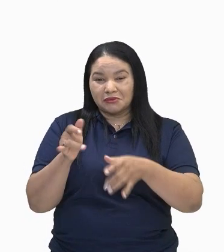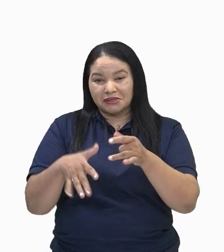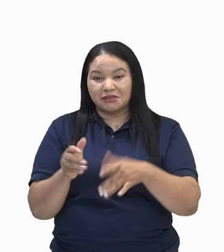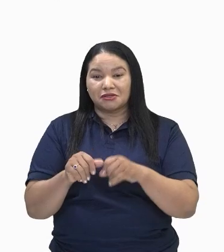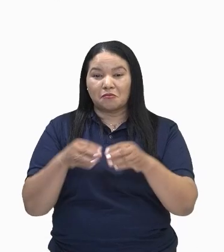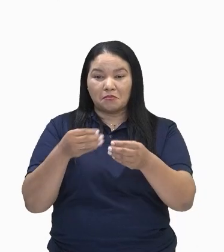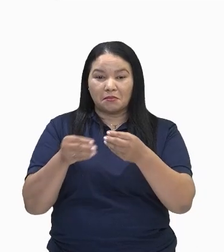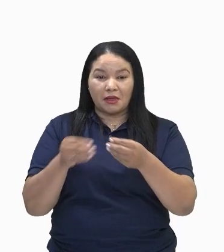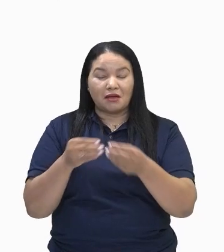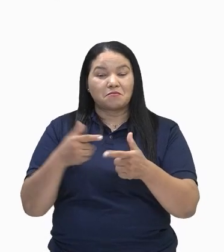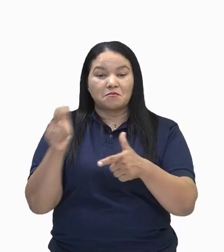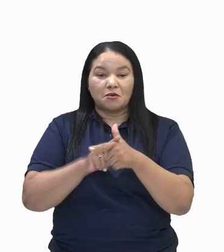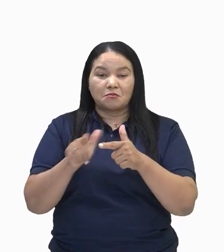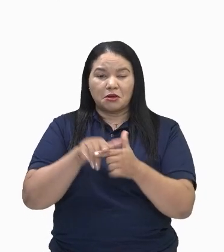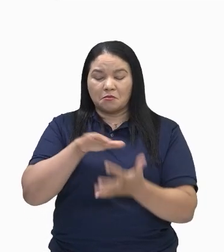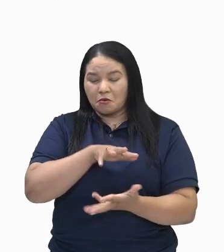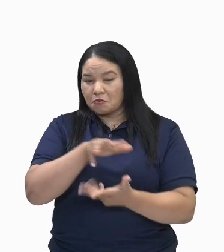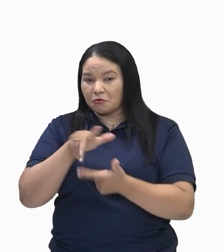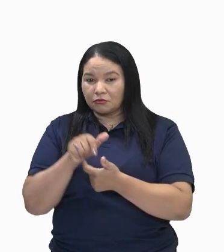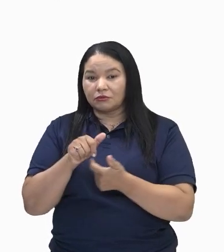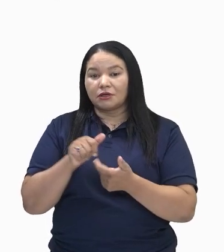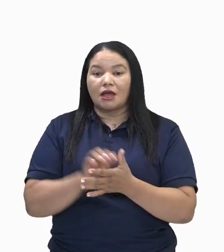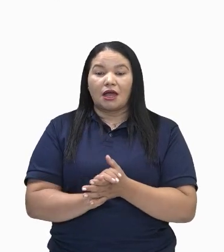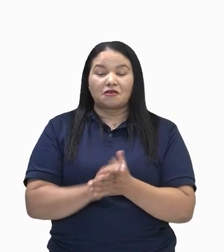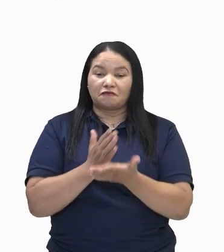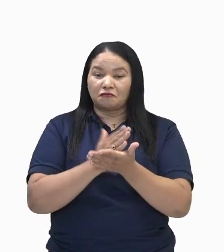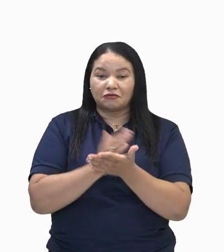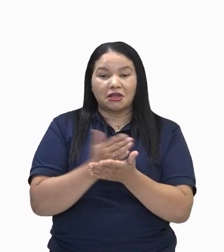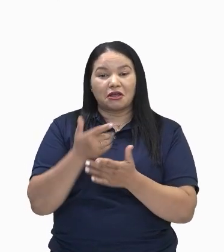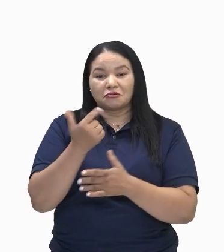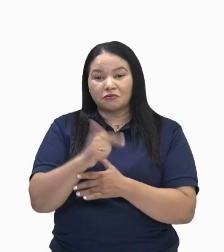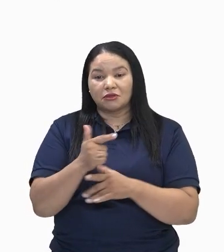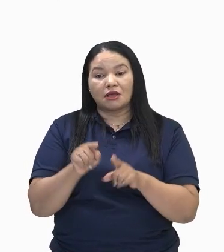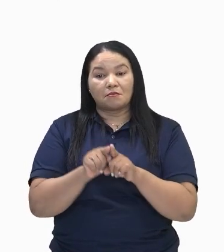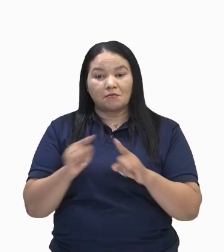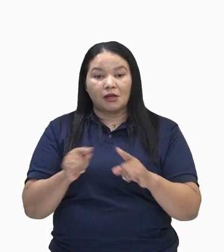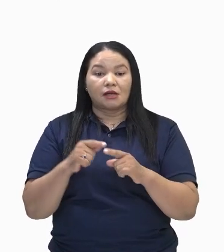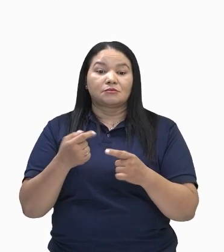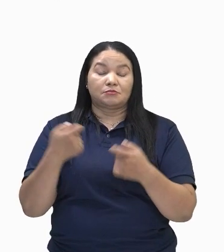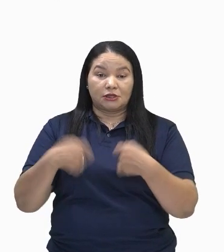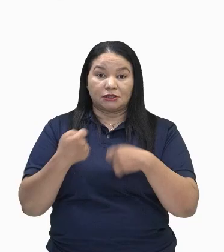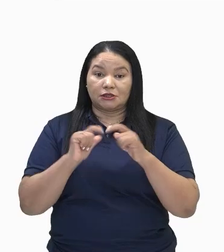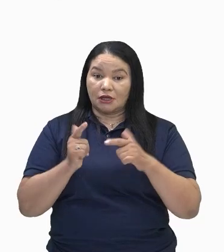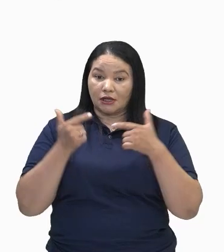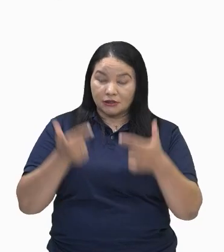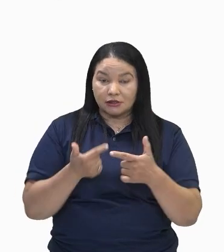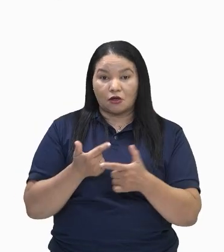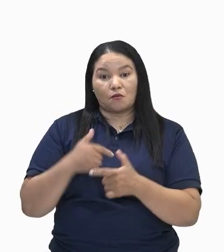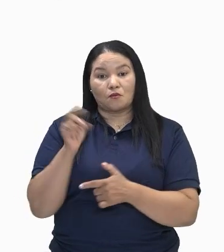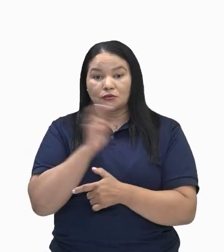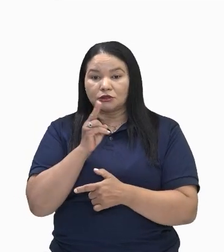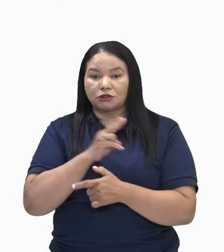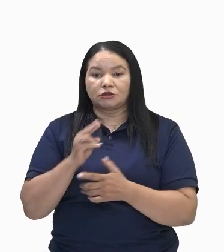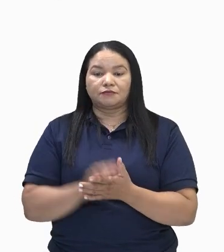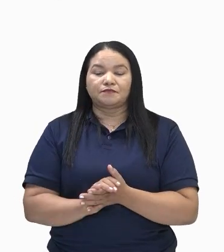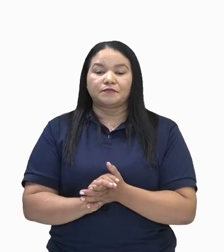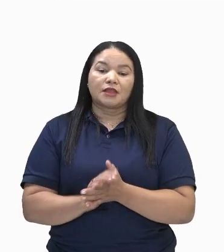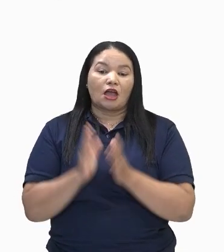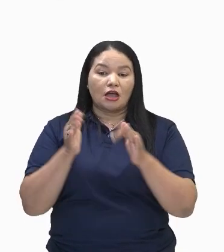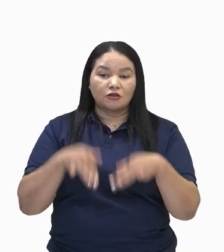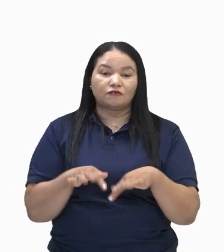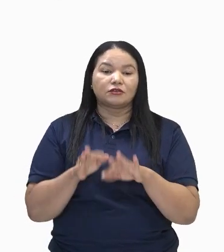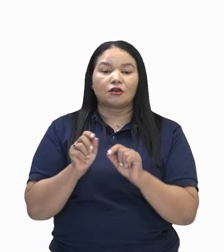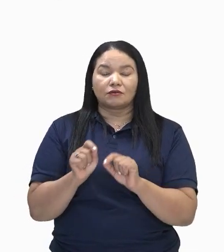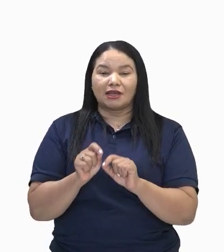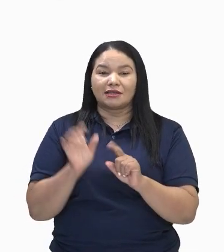global, que não respeita fronteiras e exige ações coletivas imediatas. A mensagem final incentiva o público a